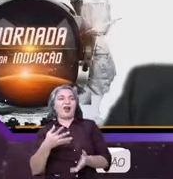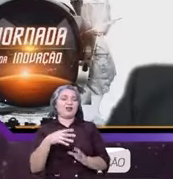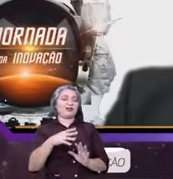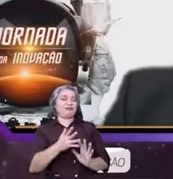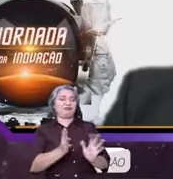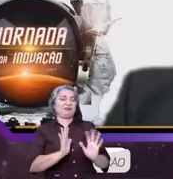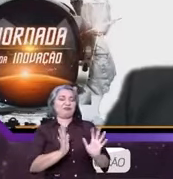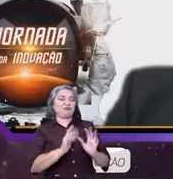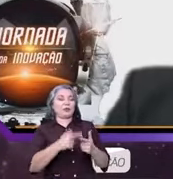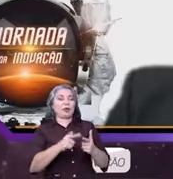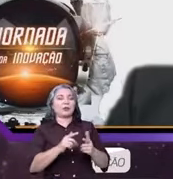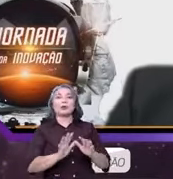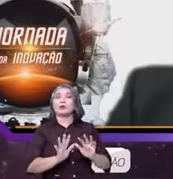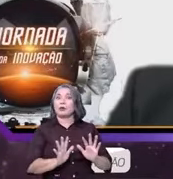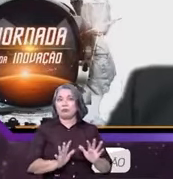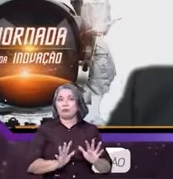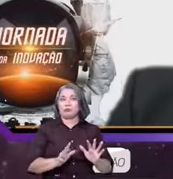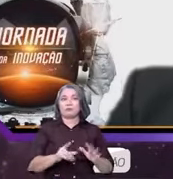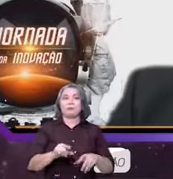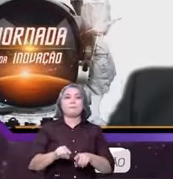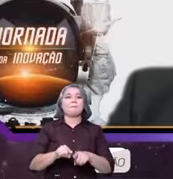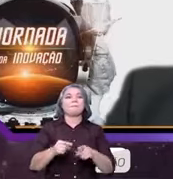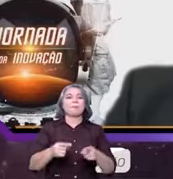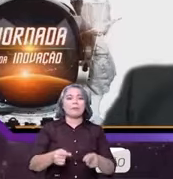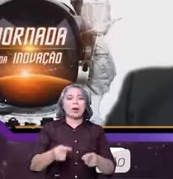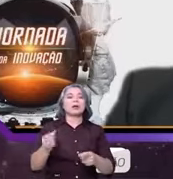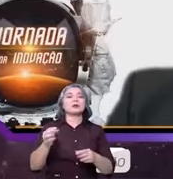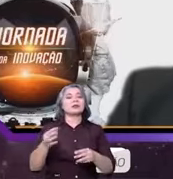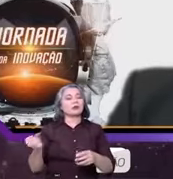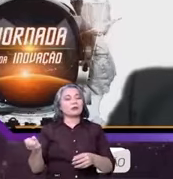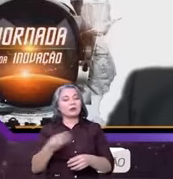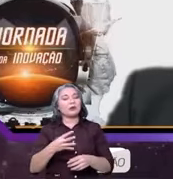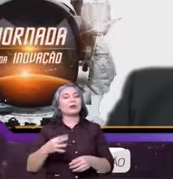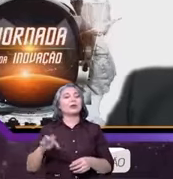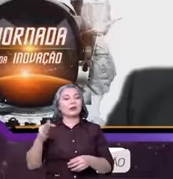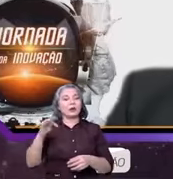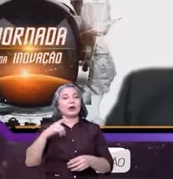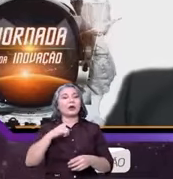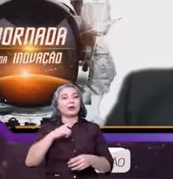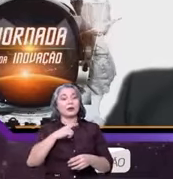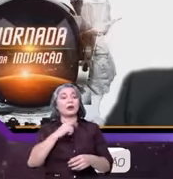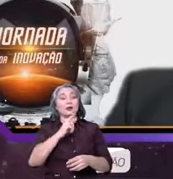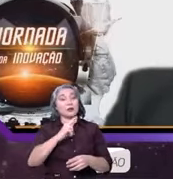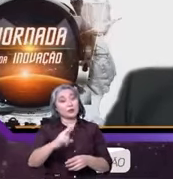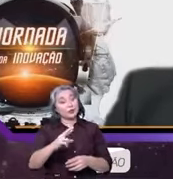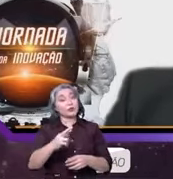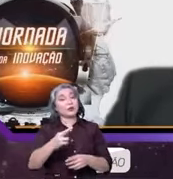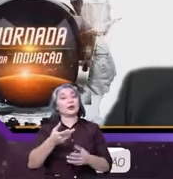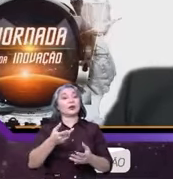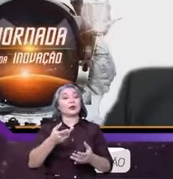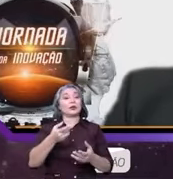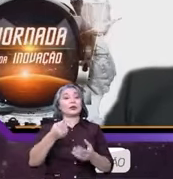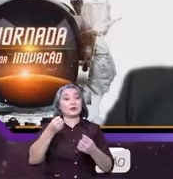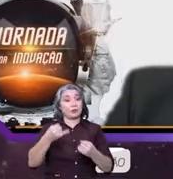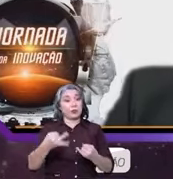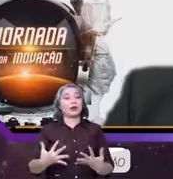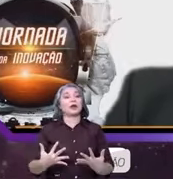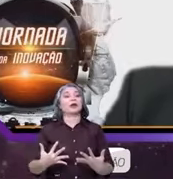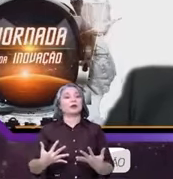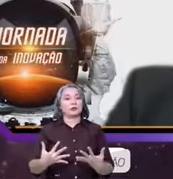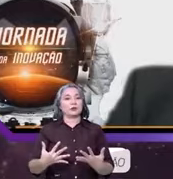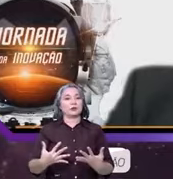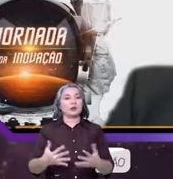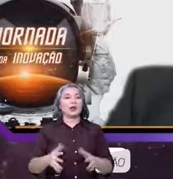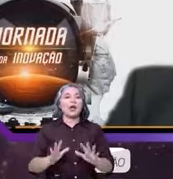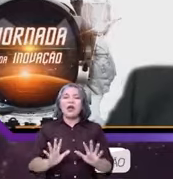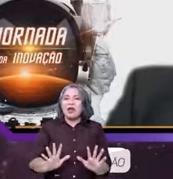à inovação, à metrificação, e isso justificaria talvez um... O judiciário seria avesso ao erro, na